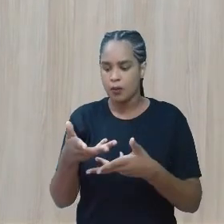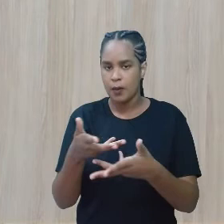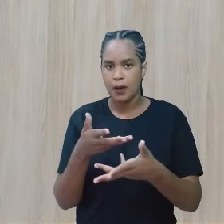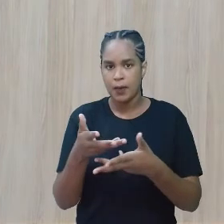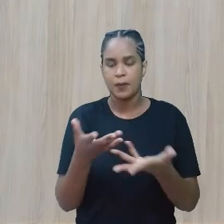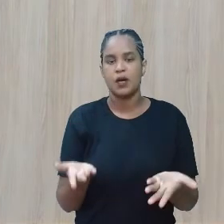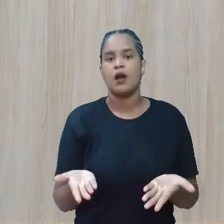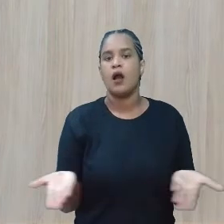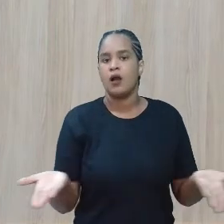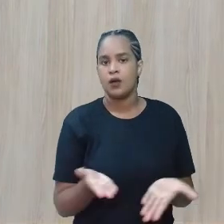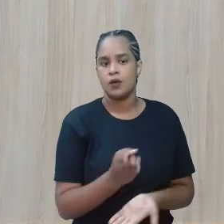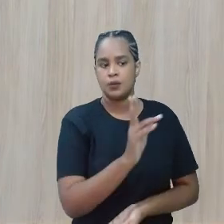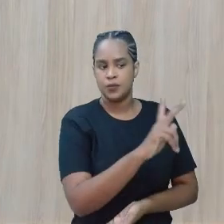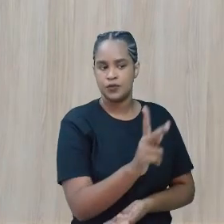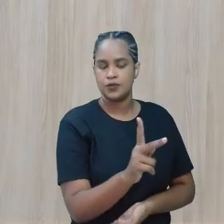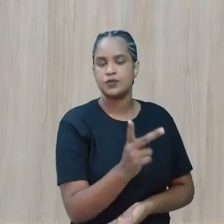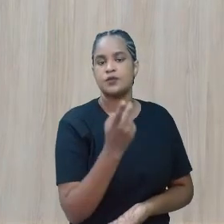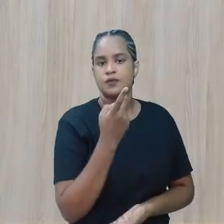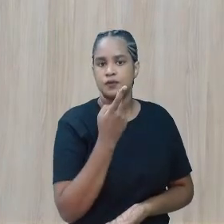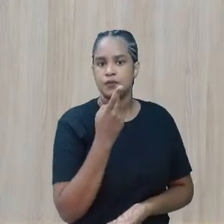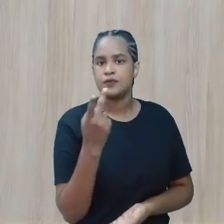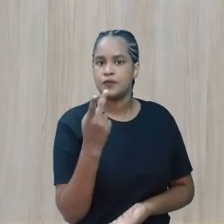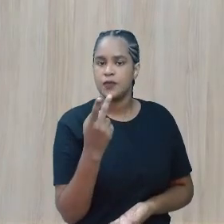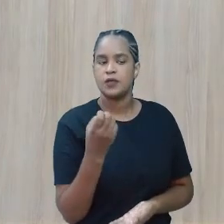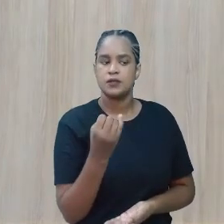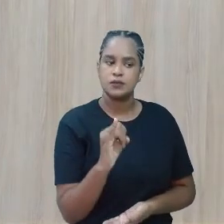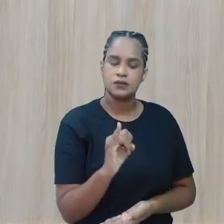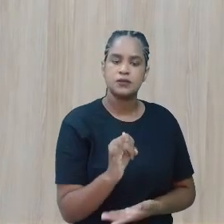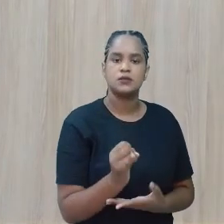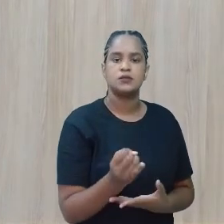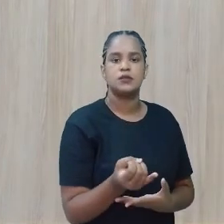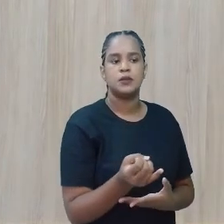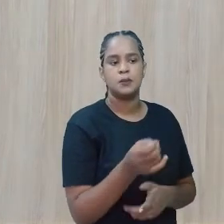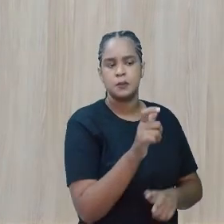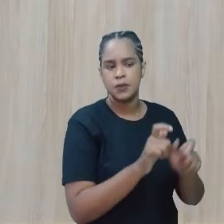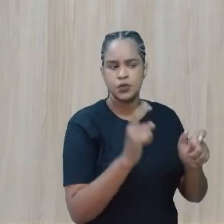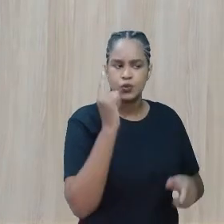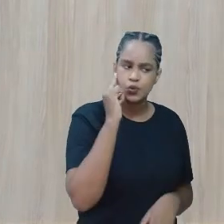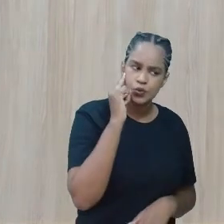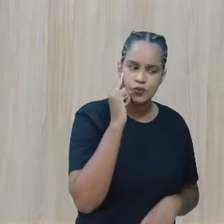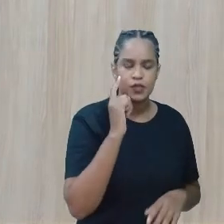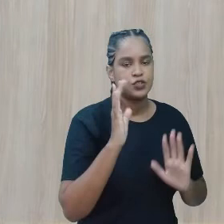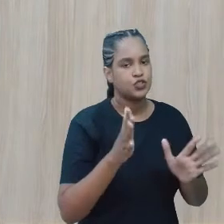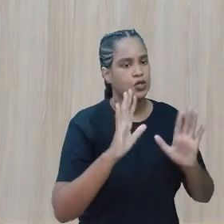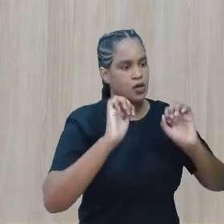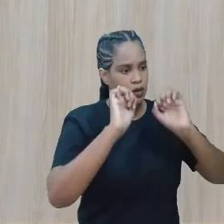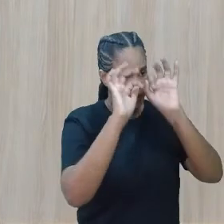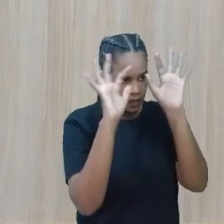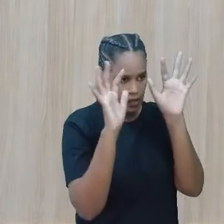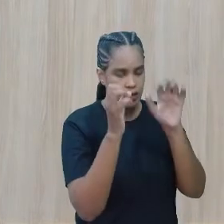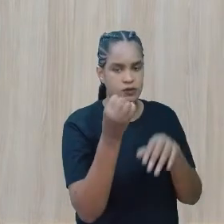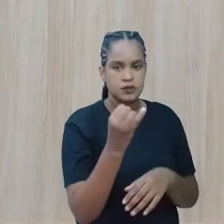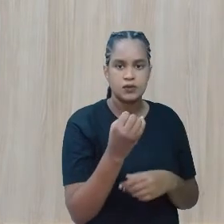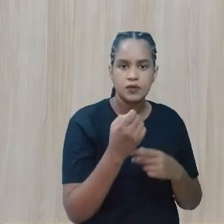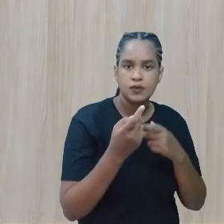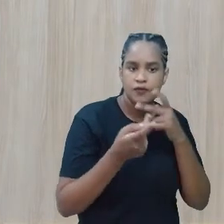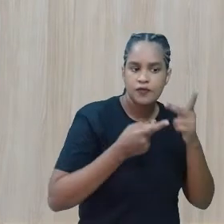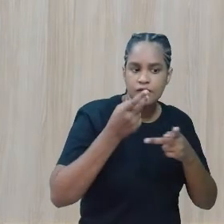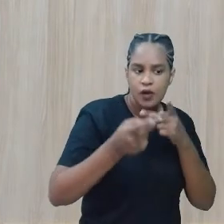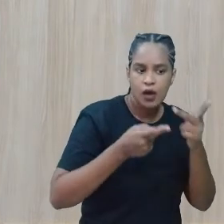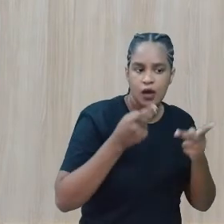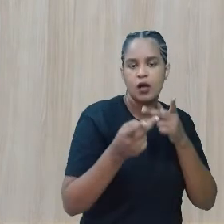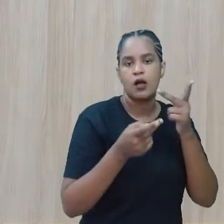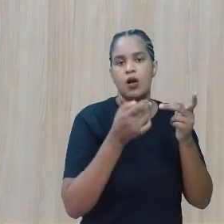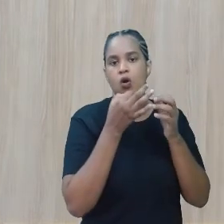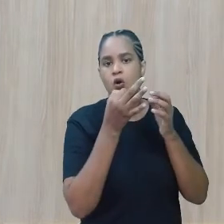passar a palavra para a Briane, para ver se o pessoal que teve dúvida aí já clareou, se falaram mais alguma coisa no chat, se ela tem